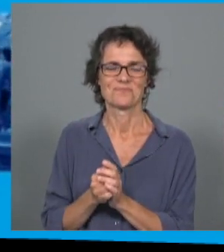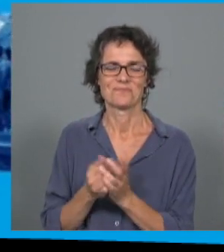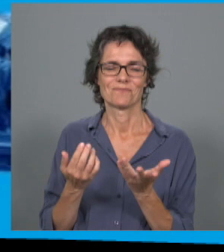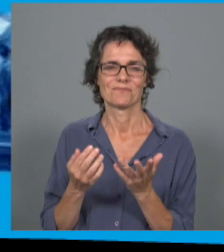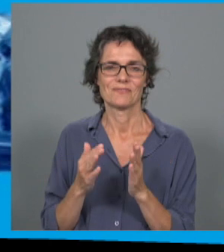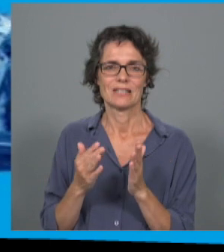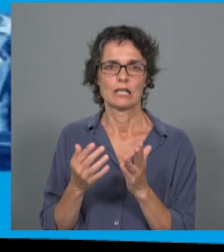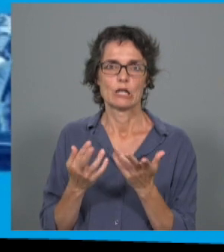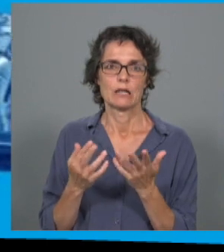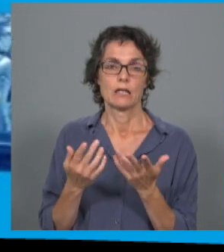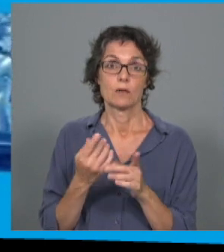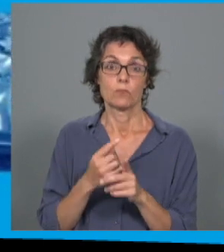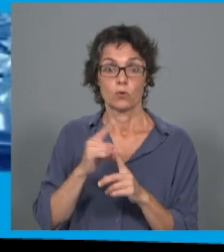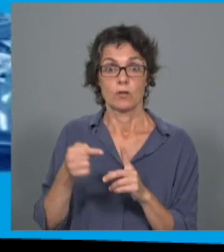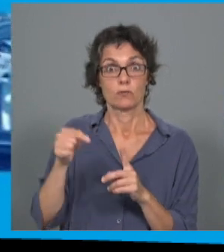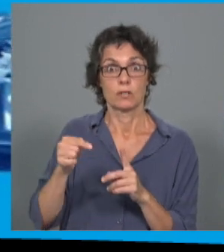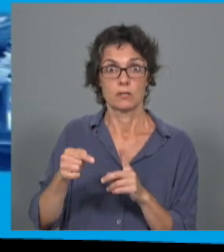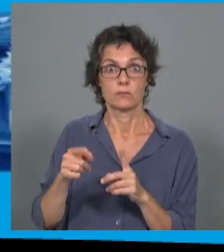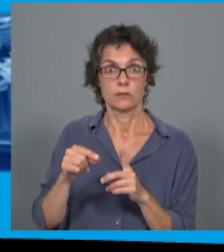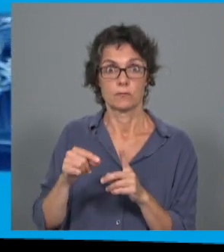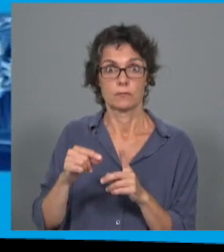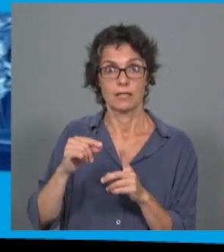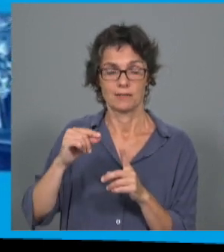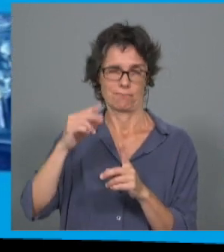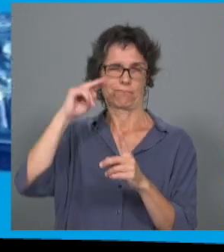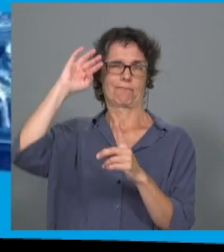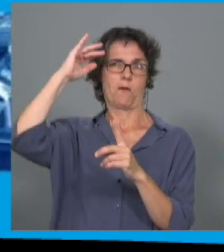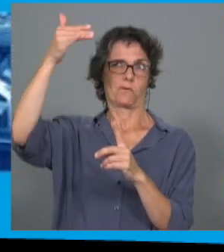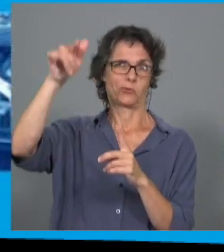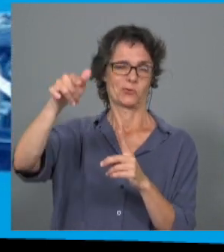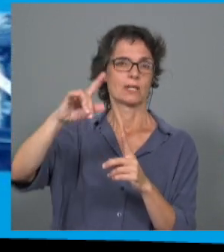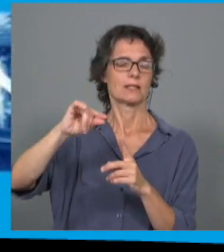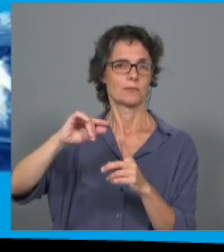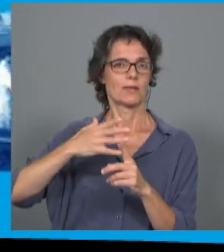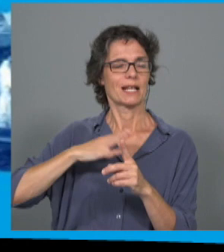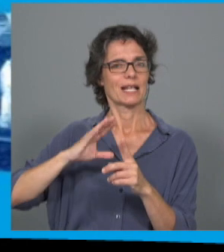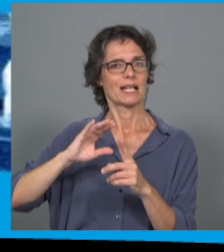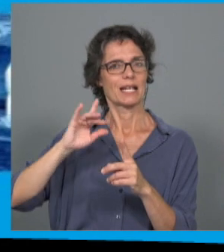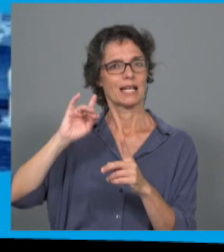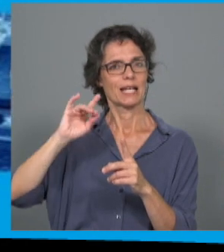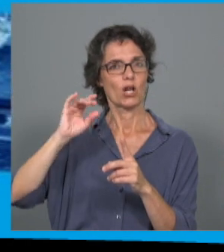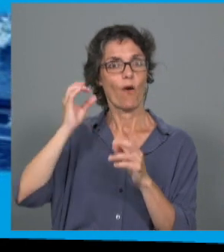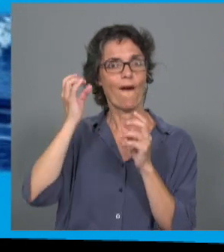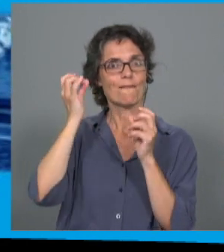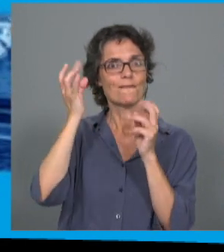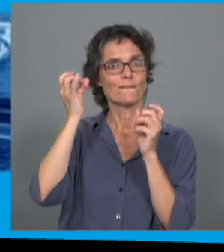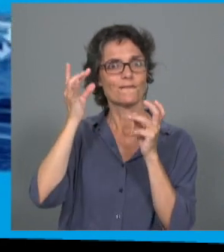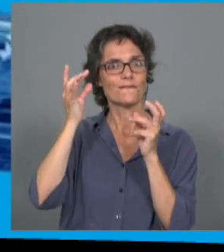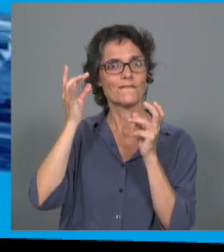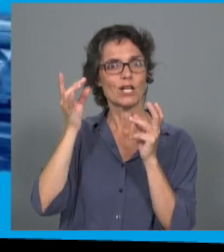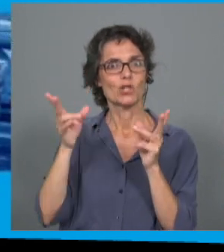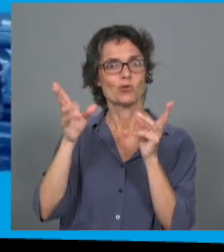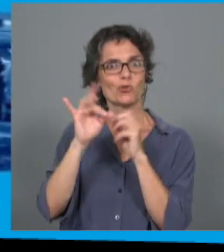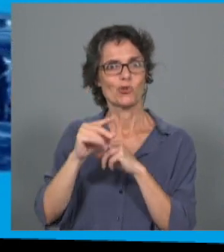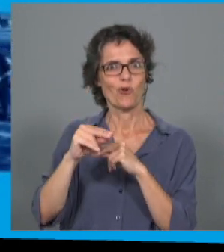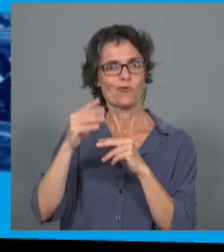também este ano, e falando no futuro, Sim, irei começar também uma nova aventura, que é a lecionação na Faculdade